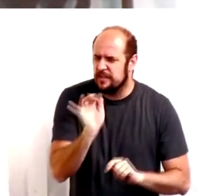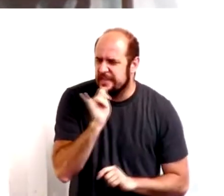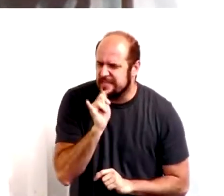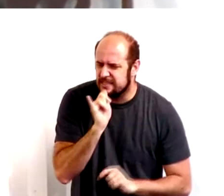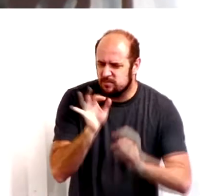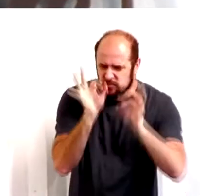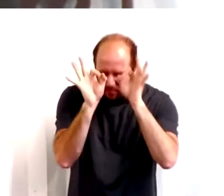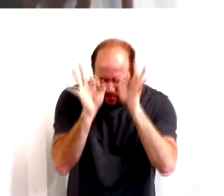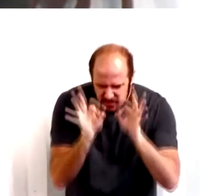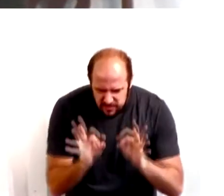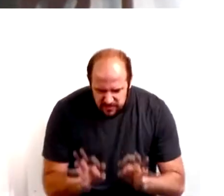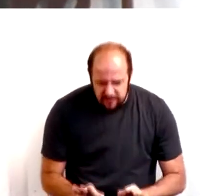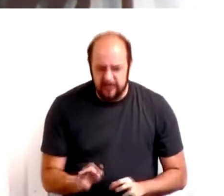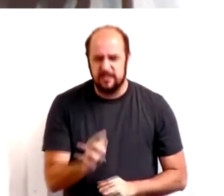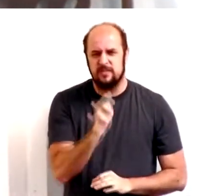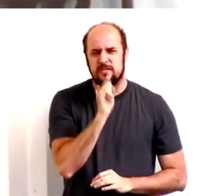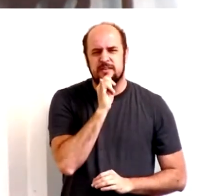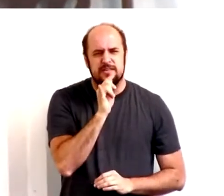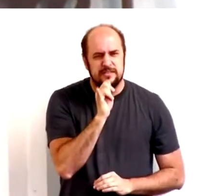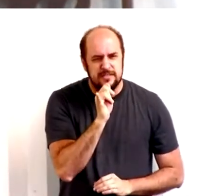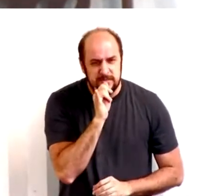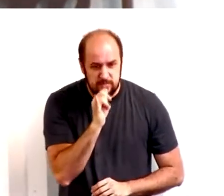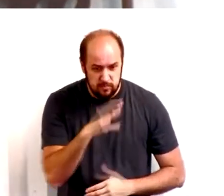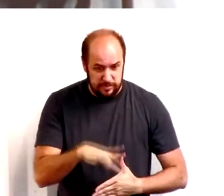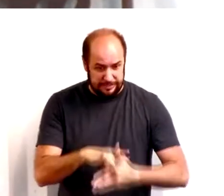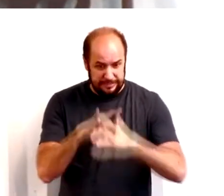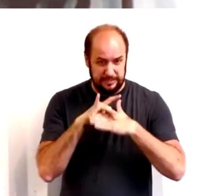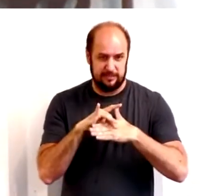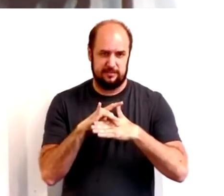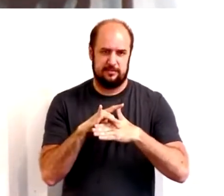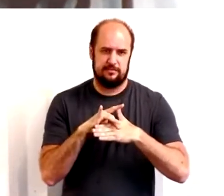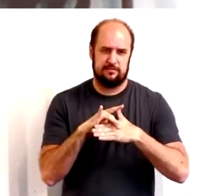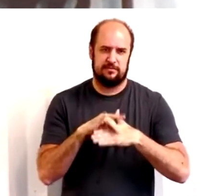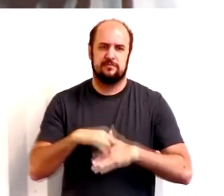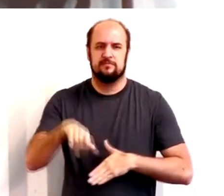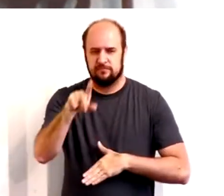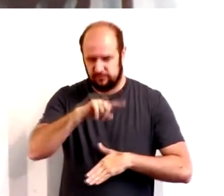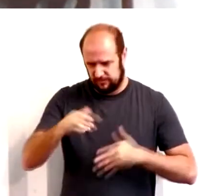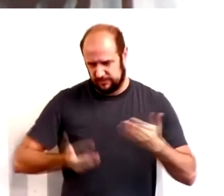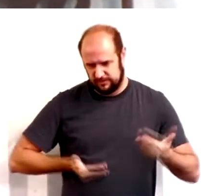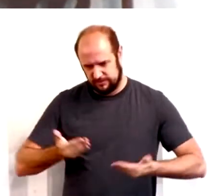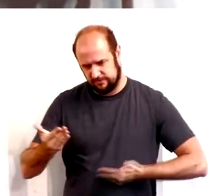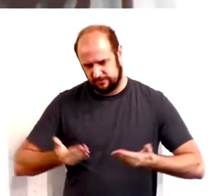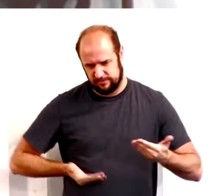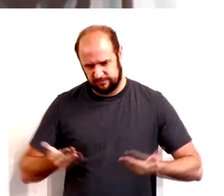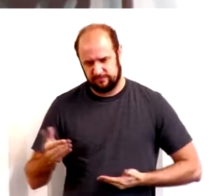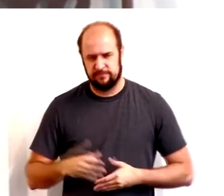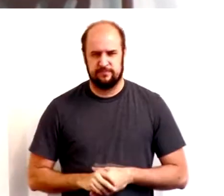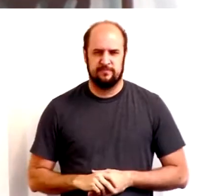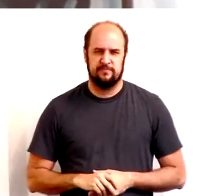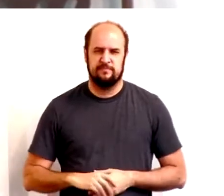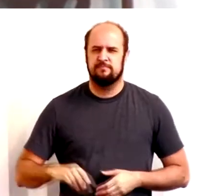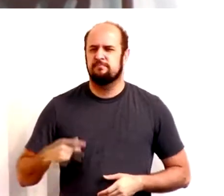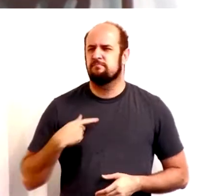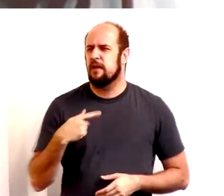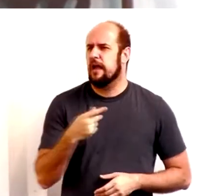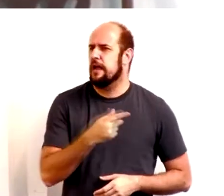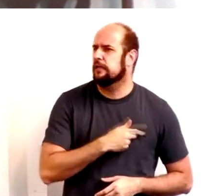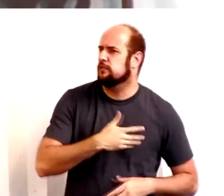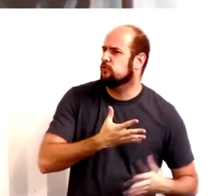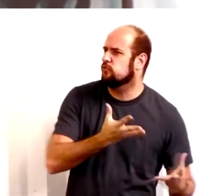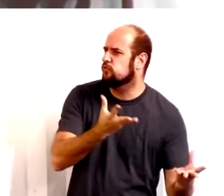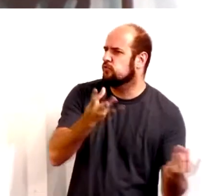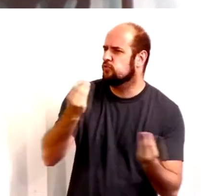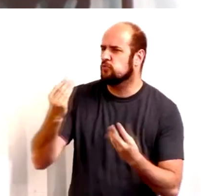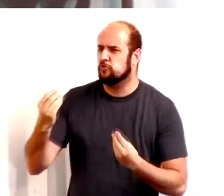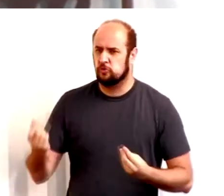perfeito seja o modelo dos líderes que você segue. Tem muito pastor se levantando para pregar